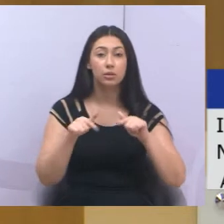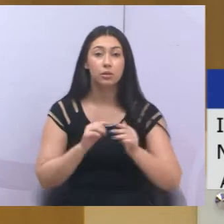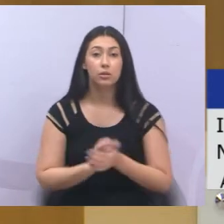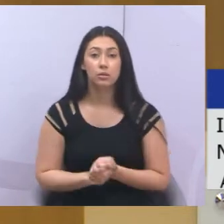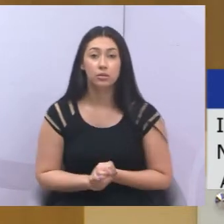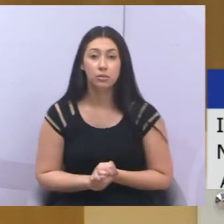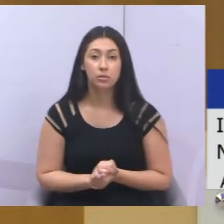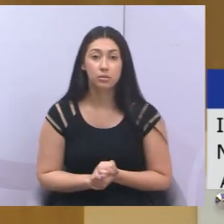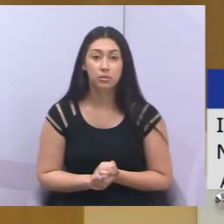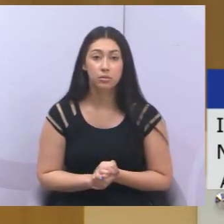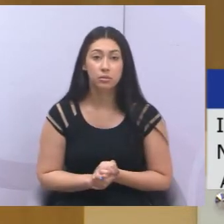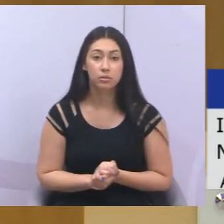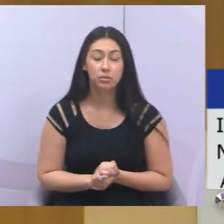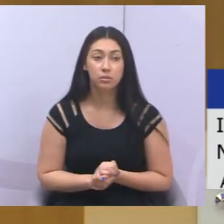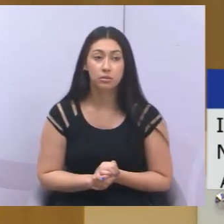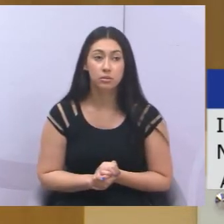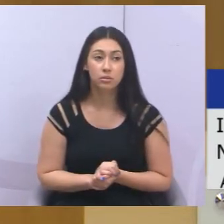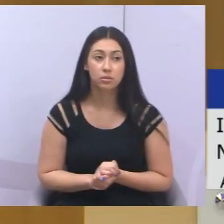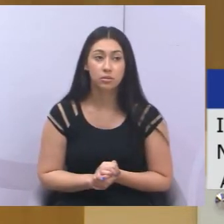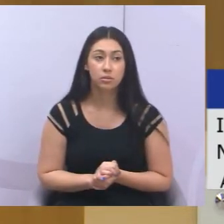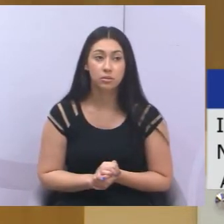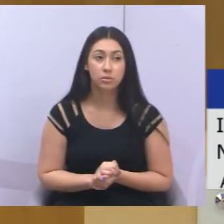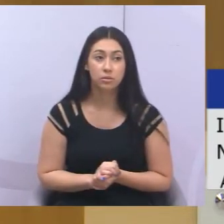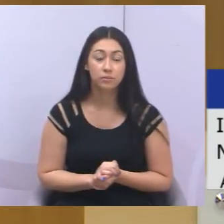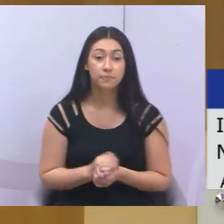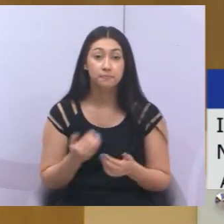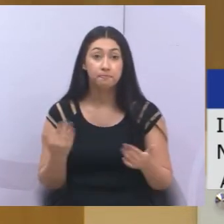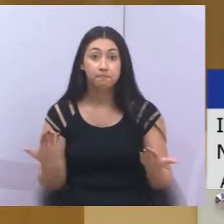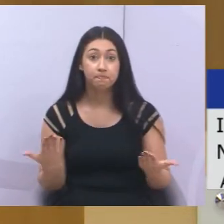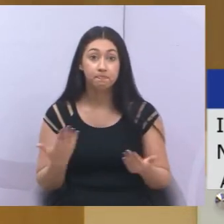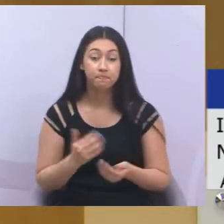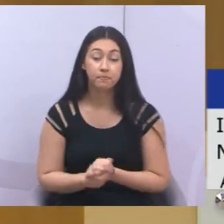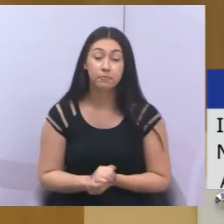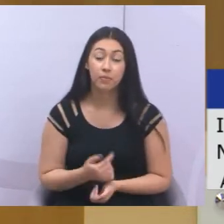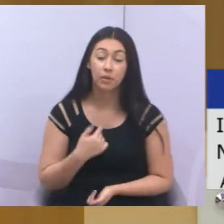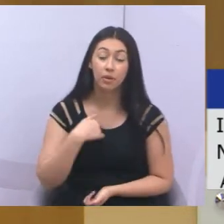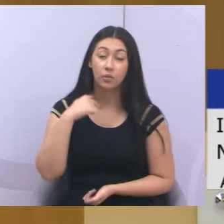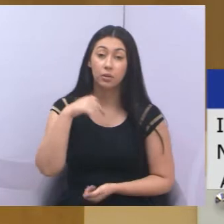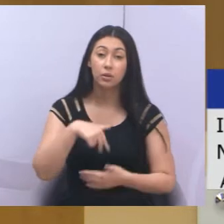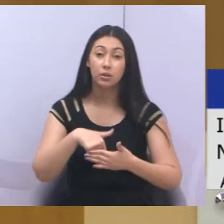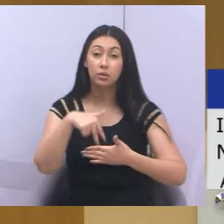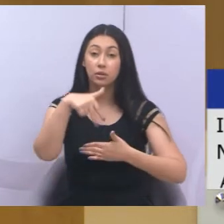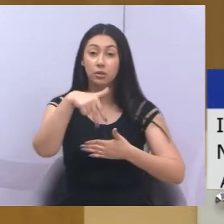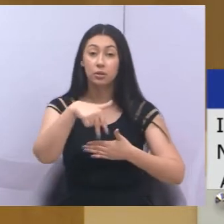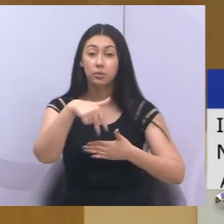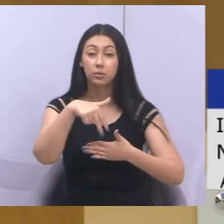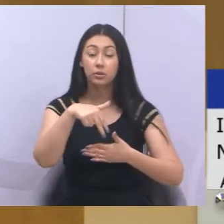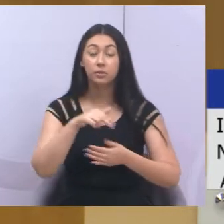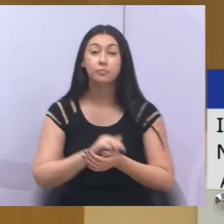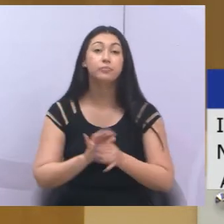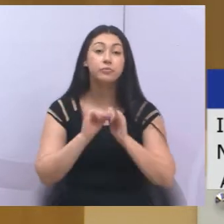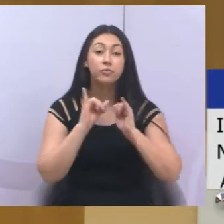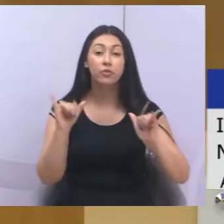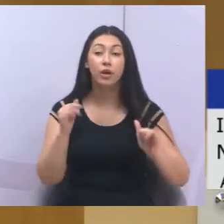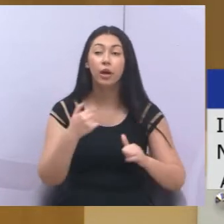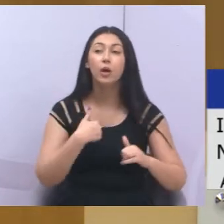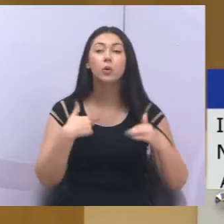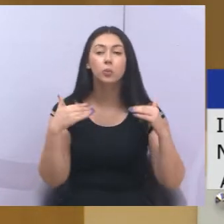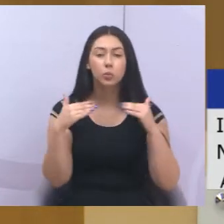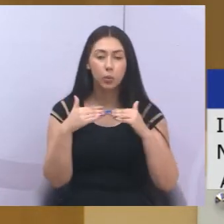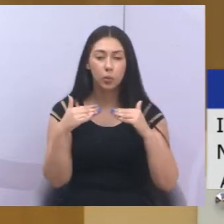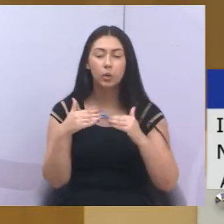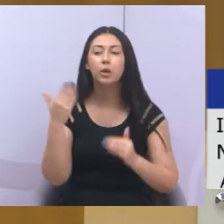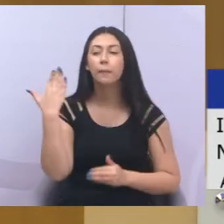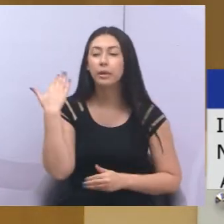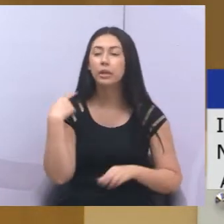O mínimo. Então, eu venho nessa tribuna dizer que sou favorável,